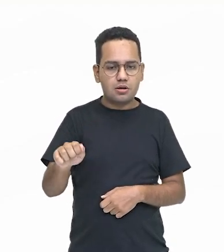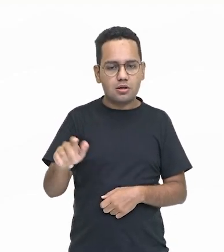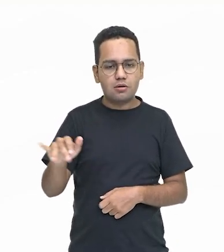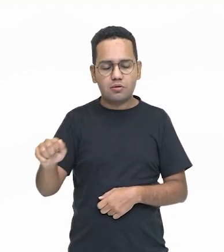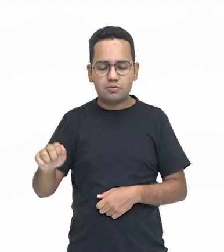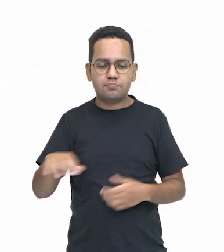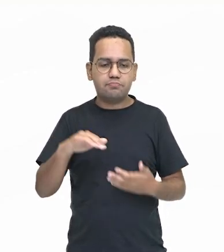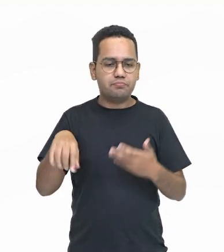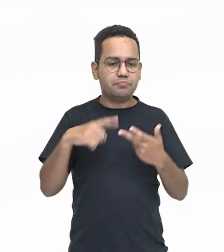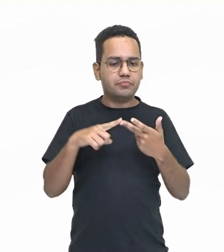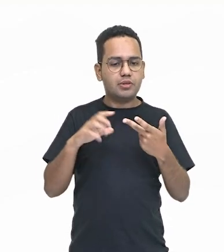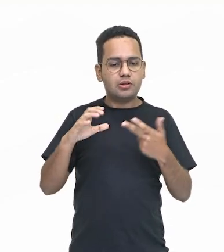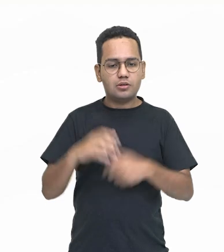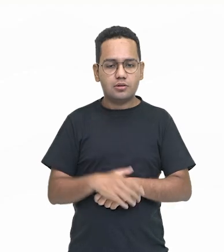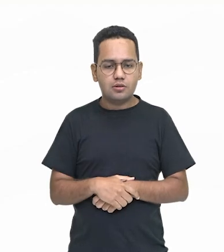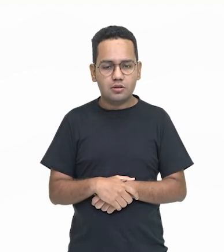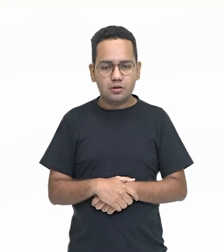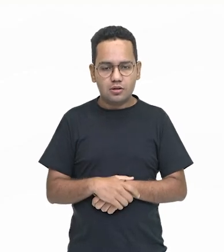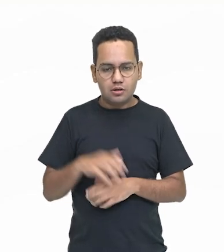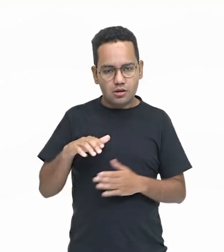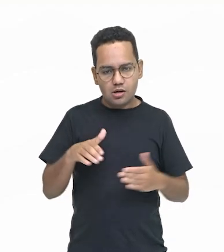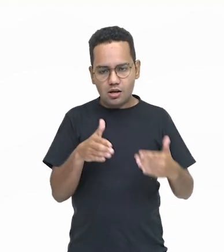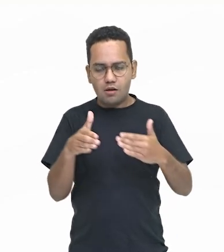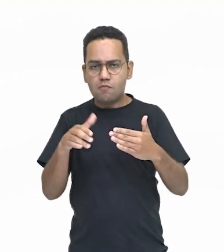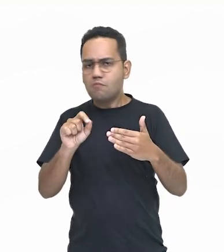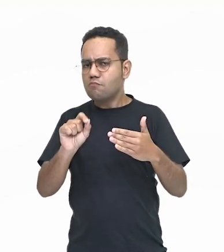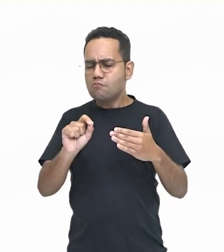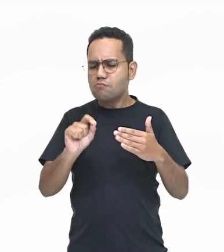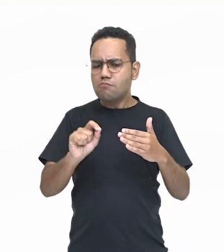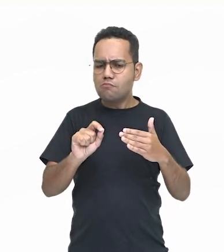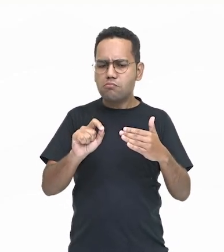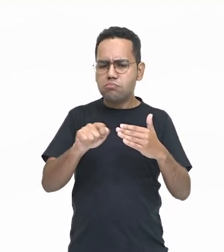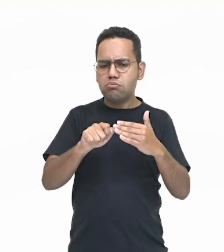Atlântico Leste. Aqui, olha, relevos de depressão